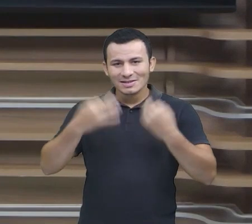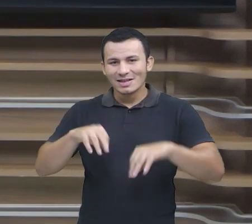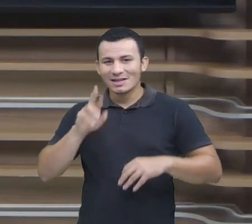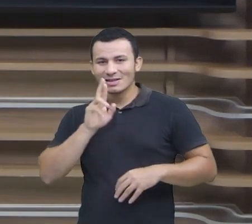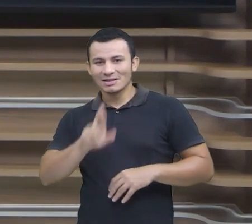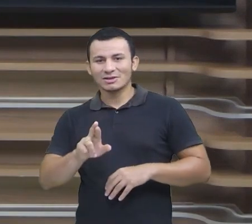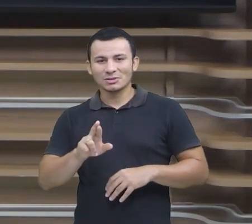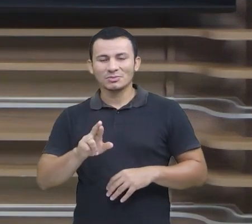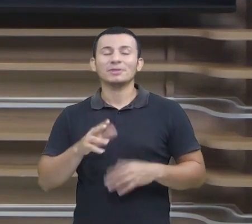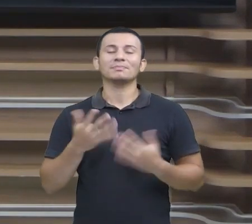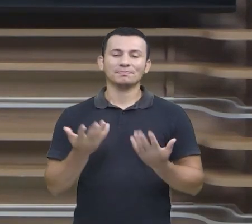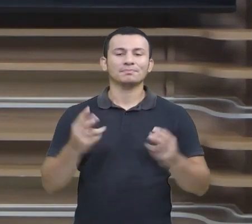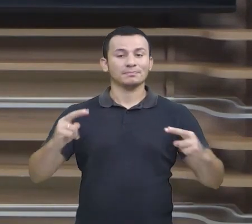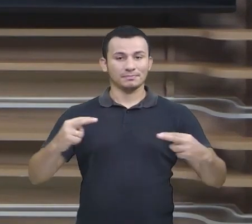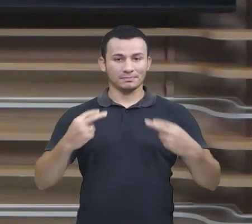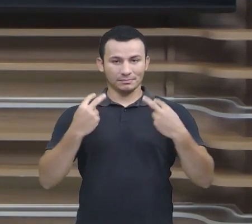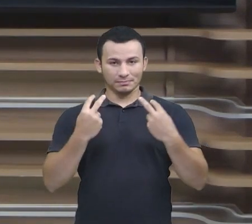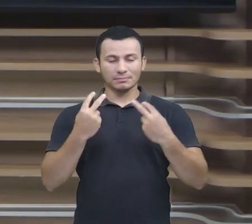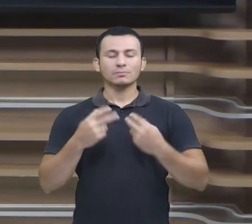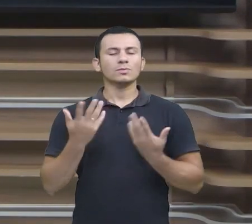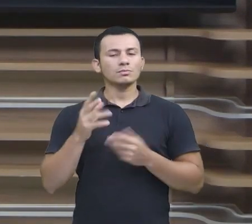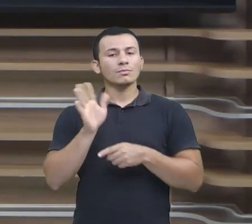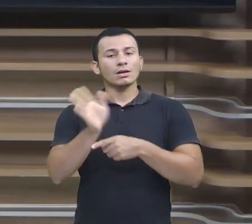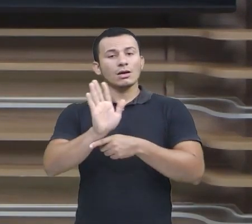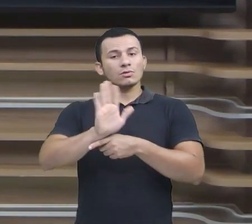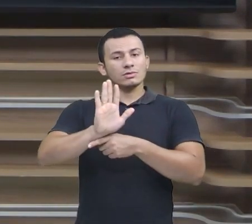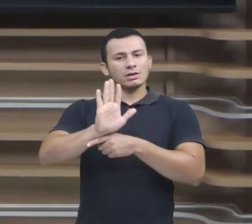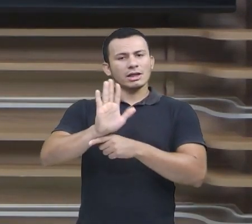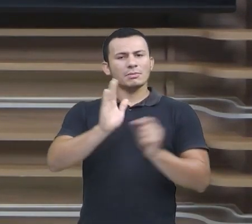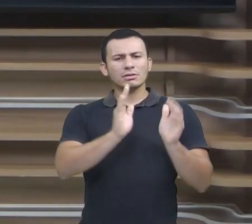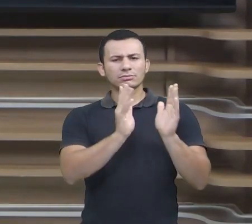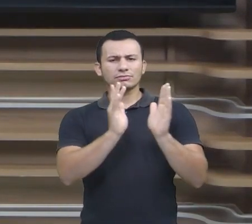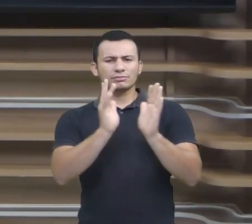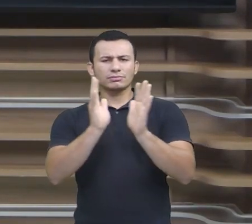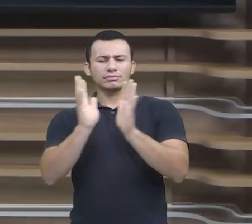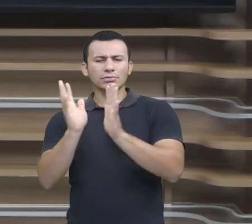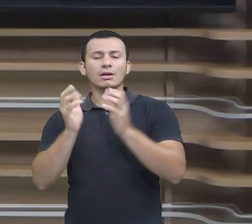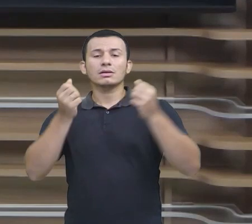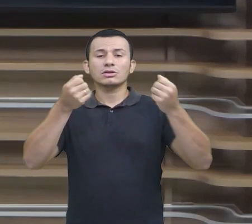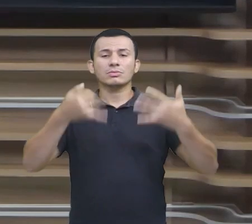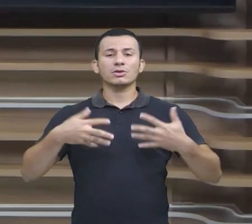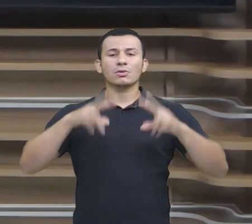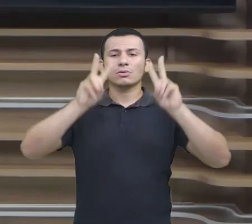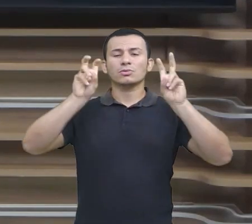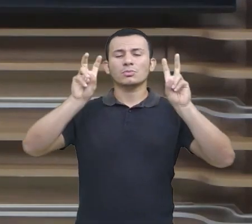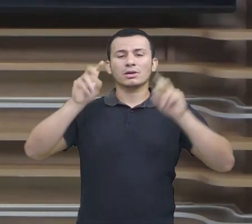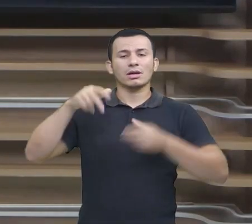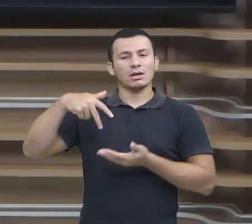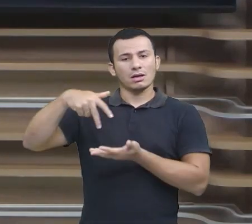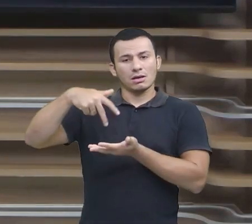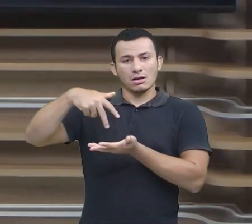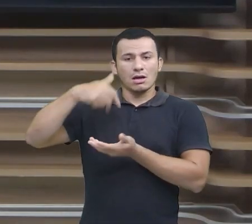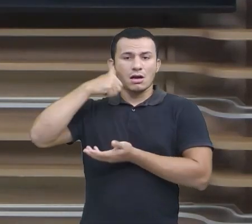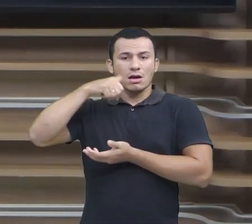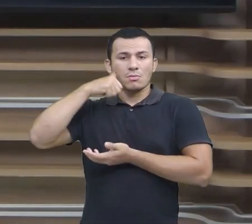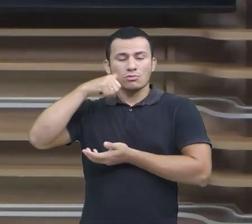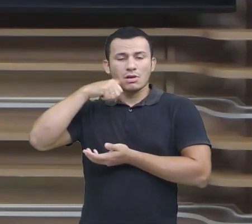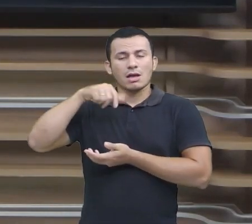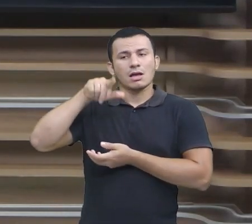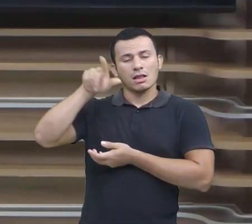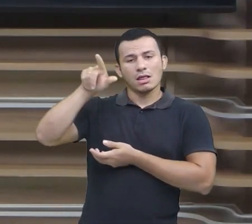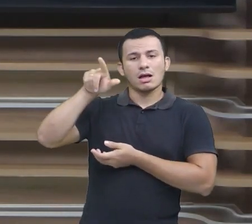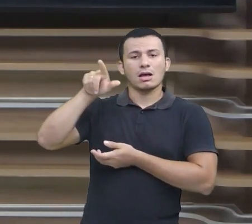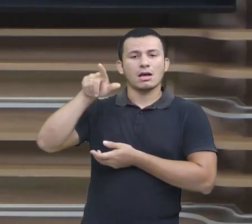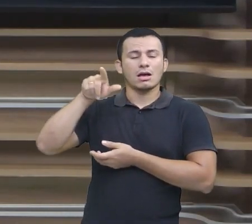Olha aqui para mim. O nosso curta-metragem, ele tratou sobre o quê? A menina, ela não conseguia escutar.